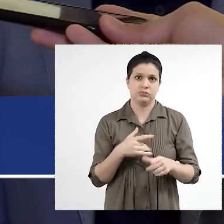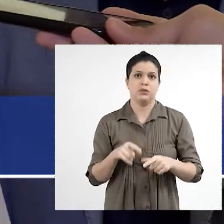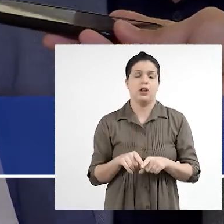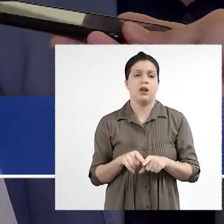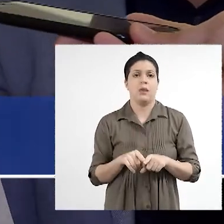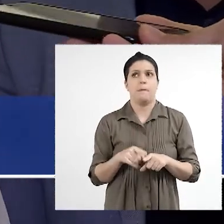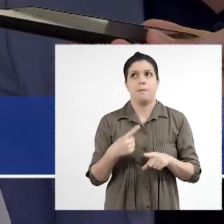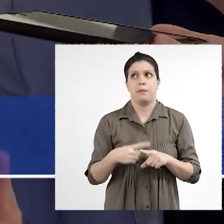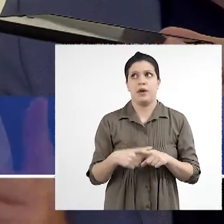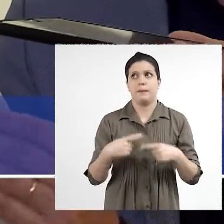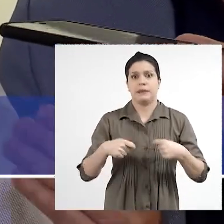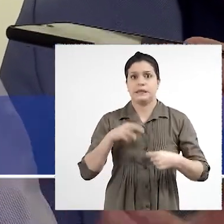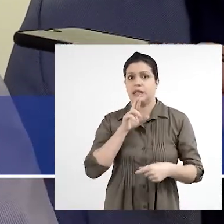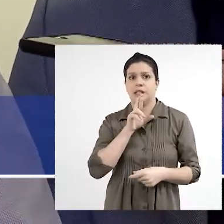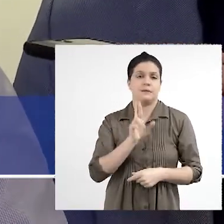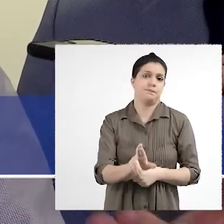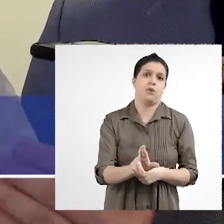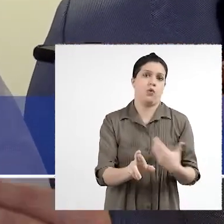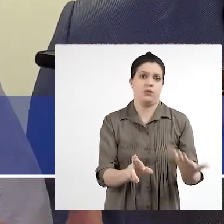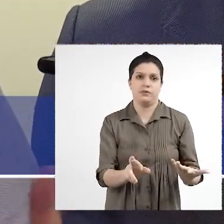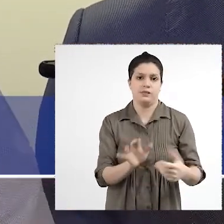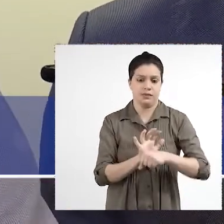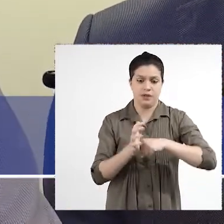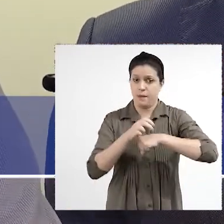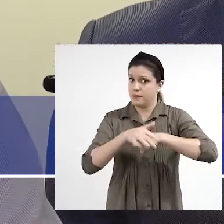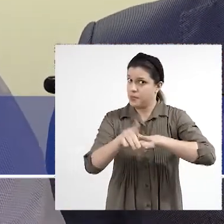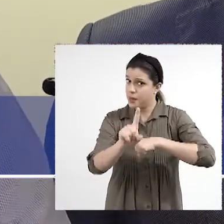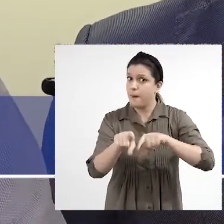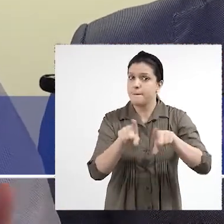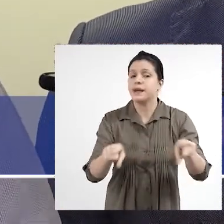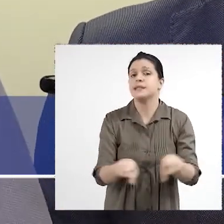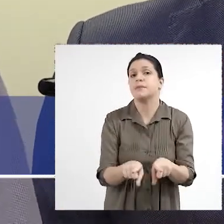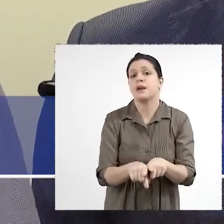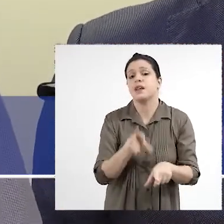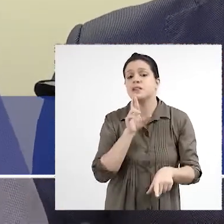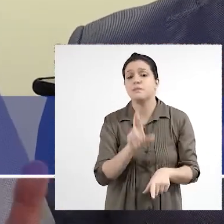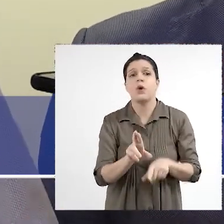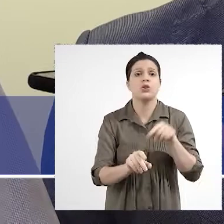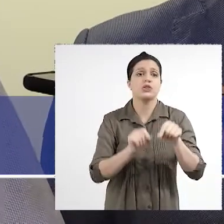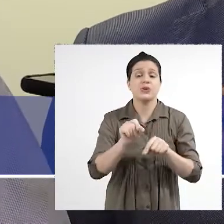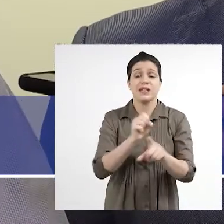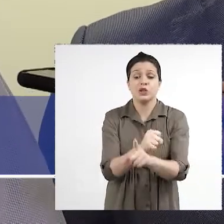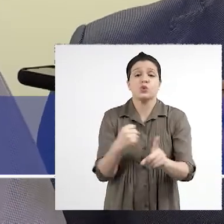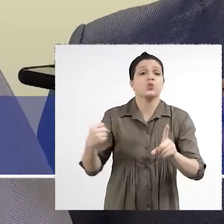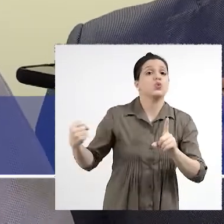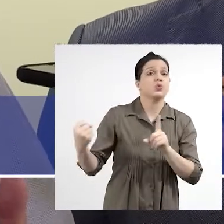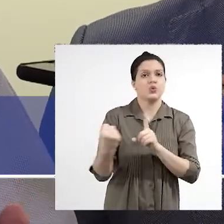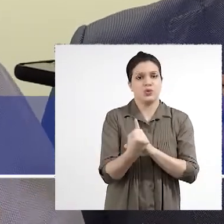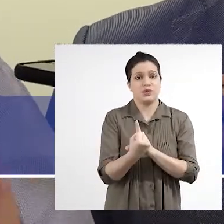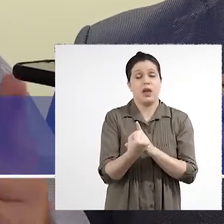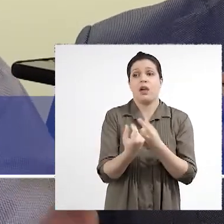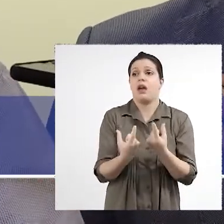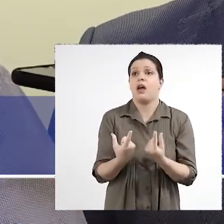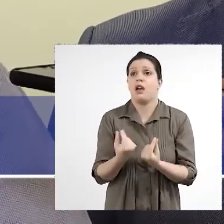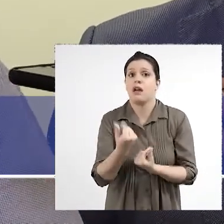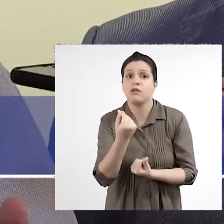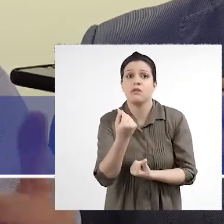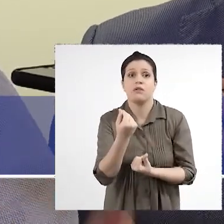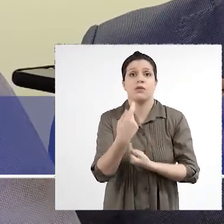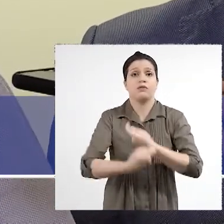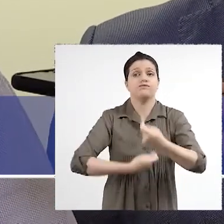saúde, porque elas têm que dar uma resposta do ponto de vista da epidemia, mas ela tem que dar uma resposta do ponto de vista